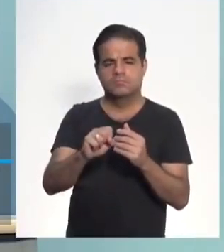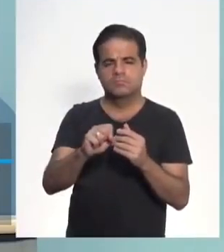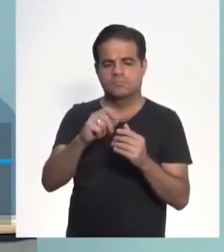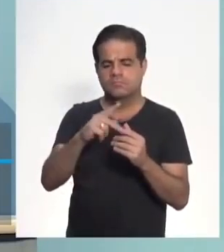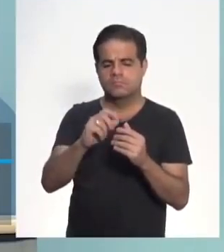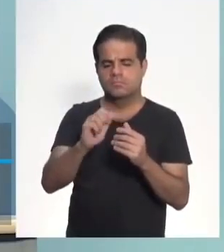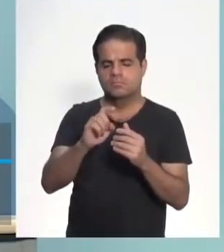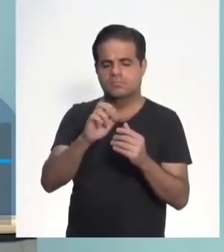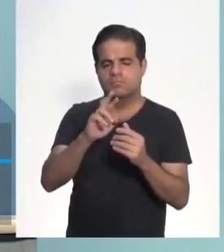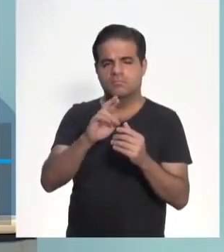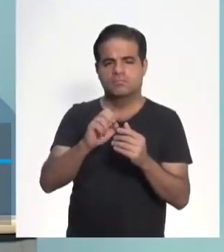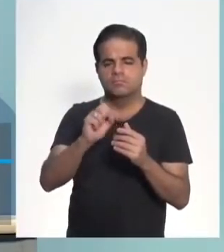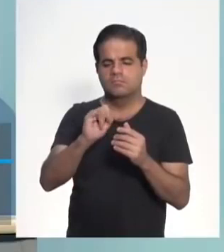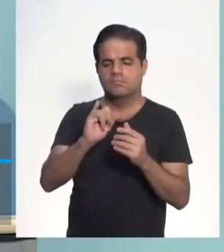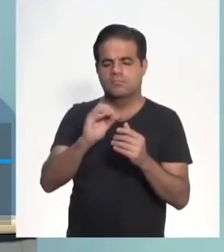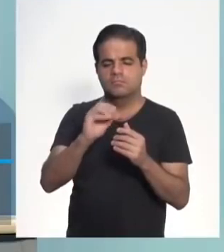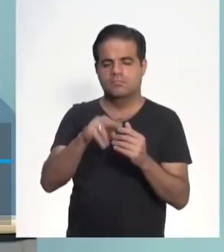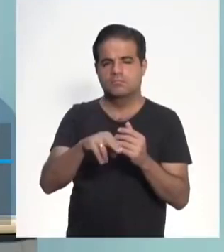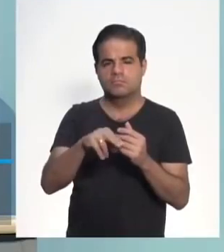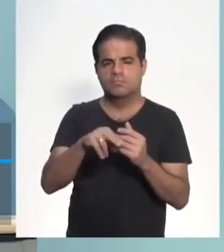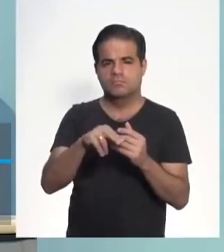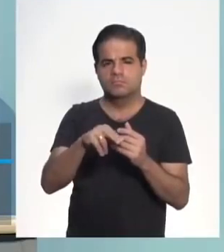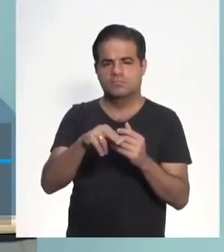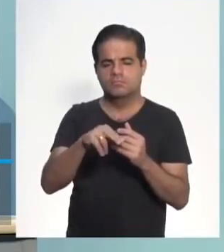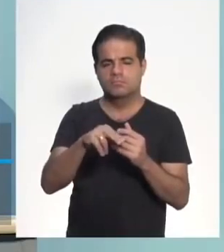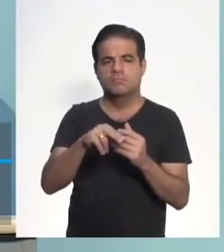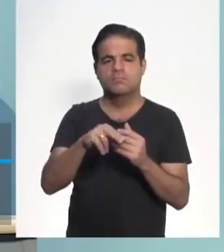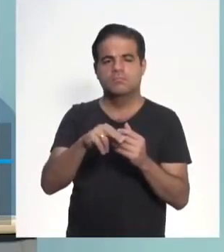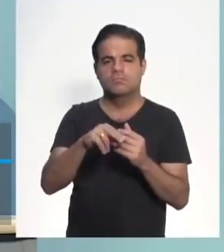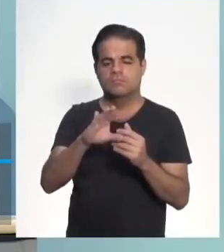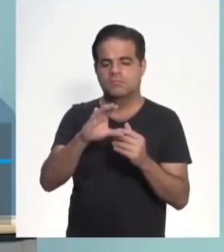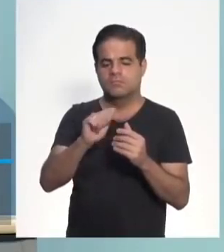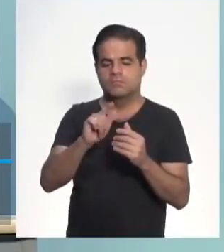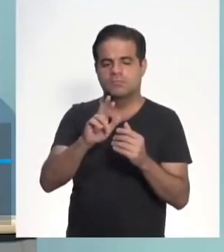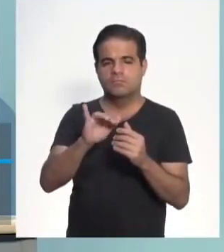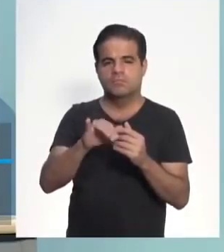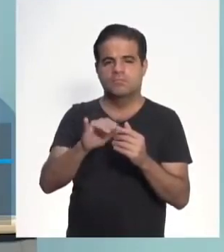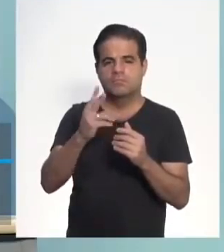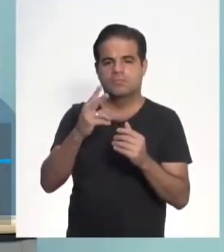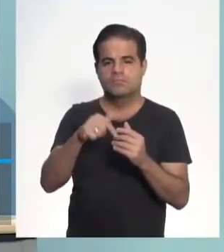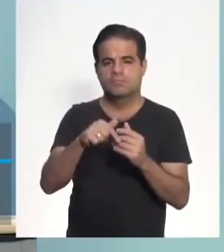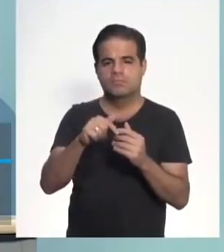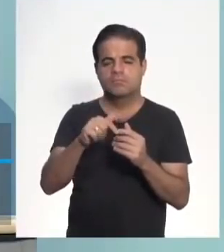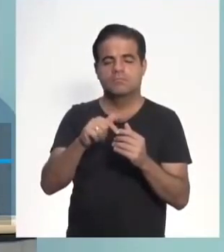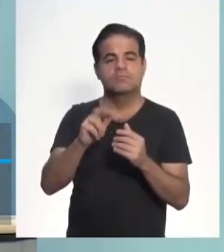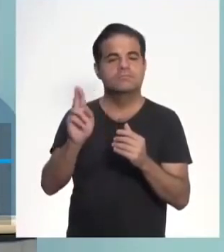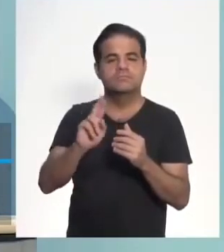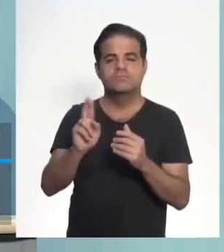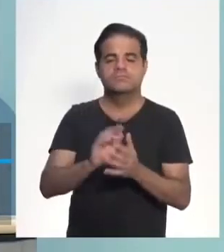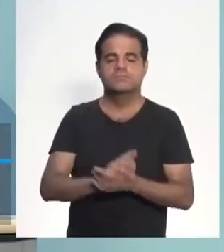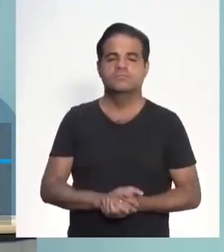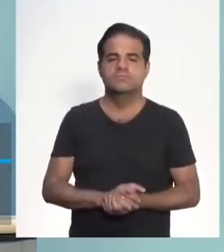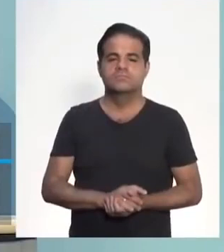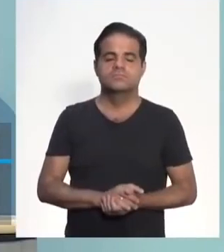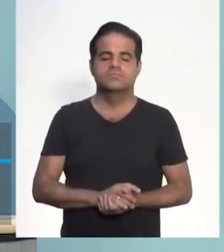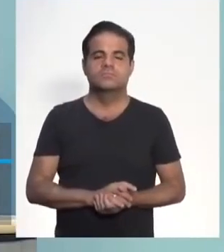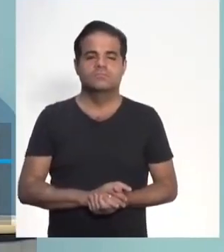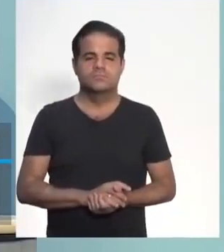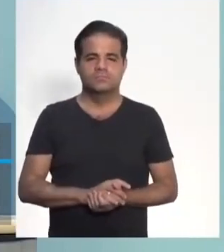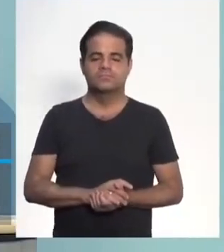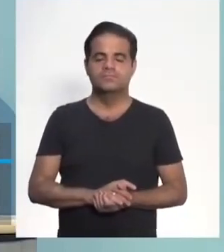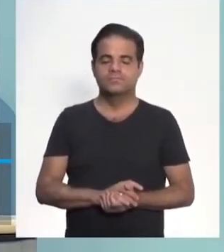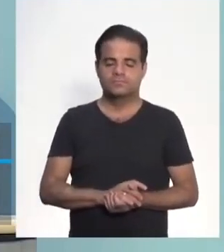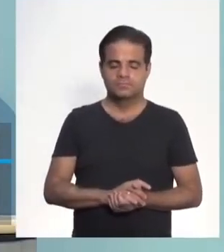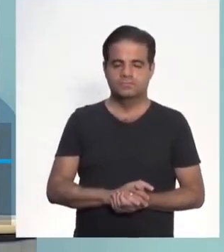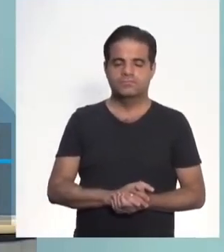Simon, da Pei Carlos de Lima, colocaram R$ 27,00. Mas... Espera aí que eu